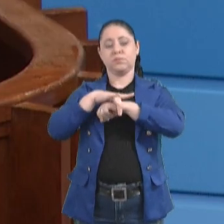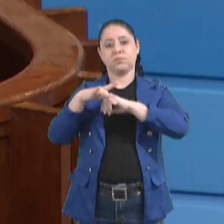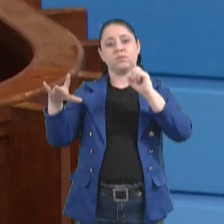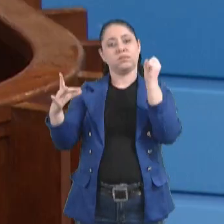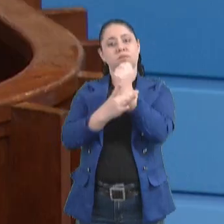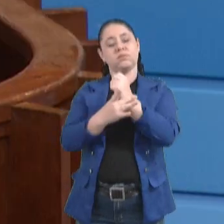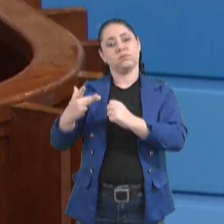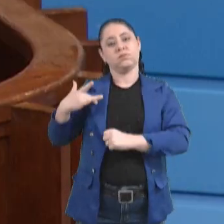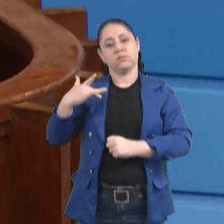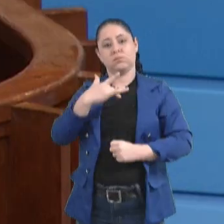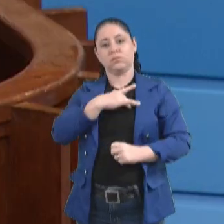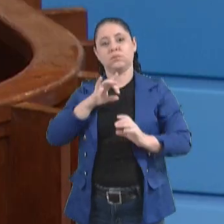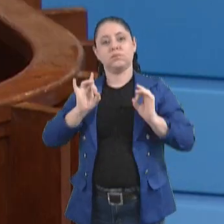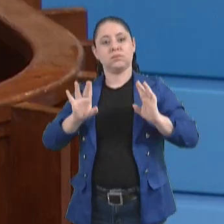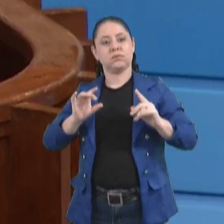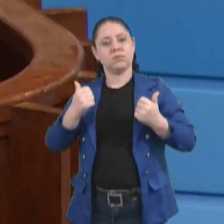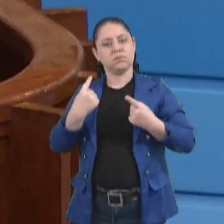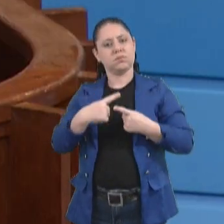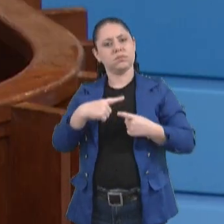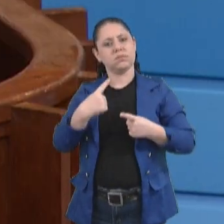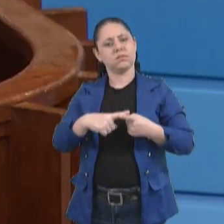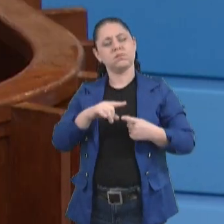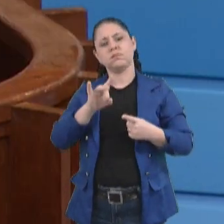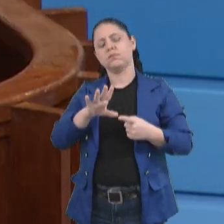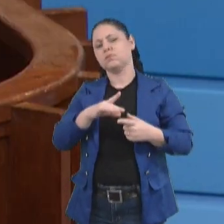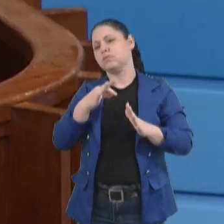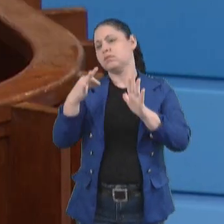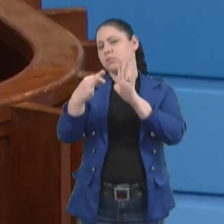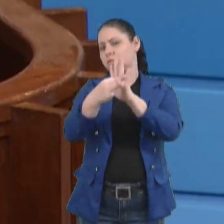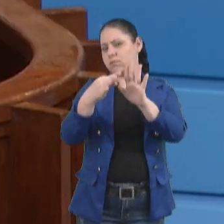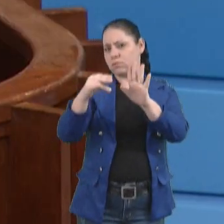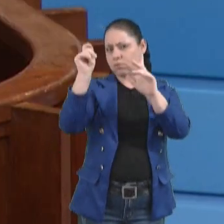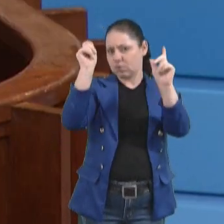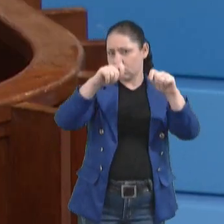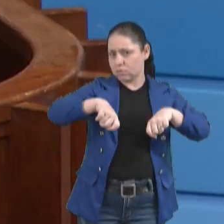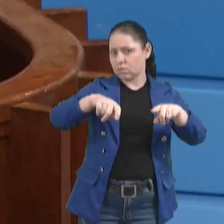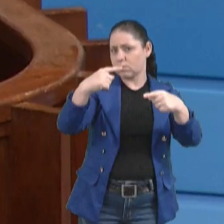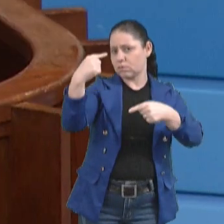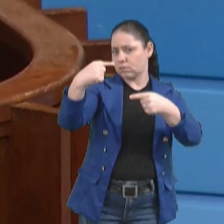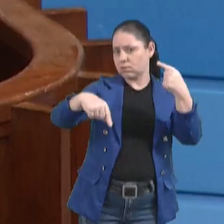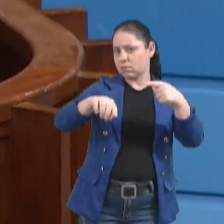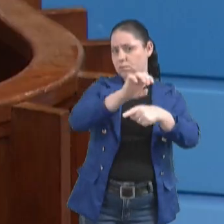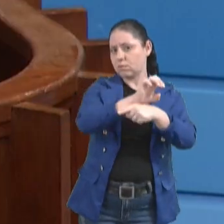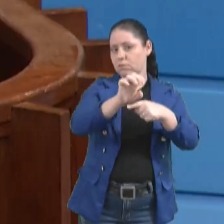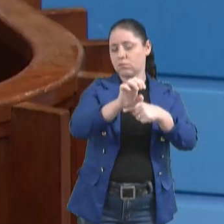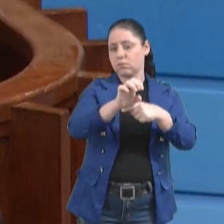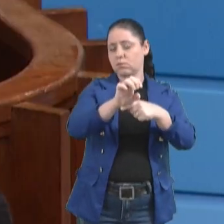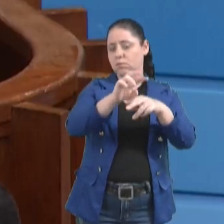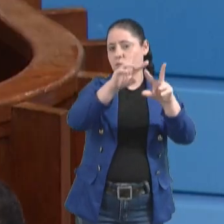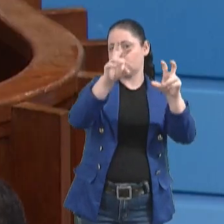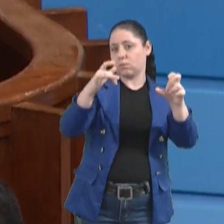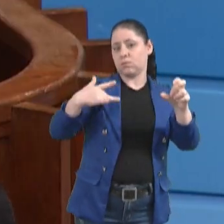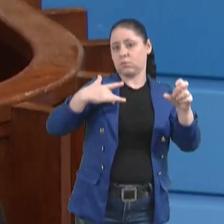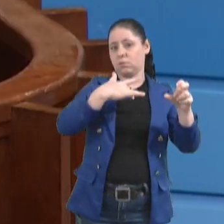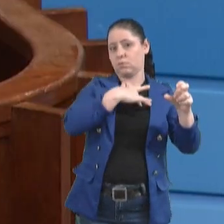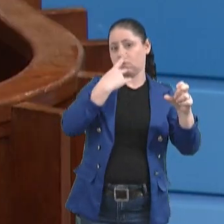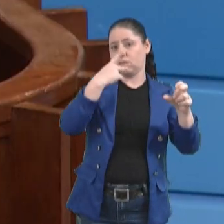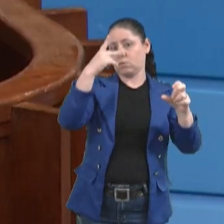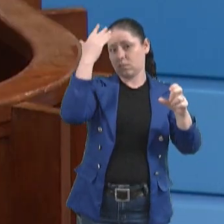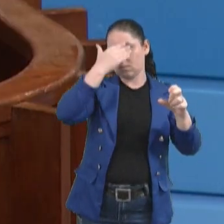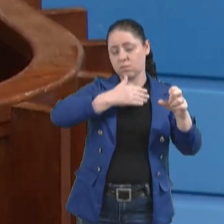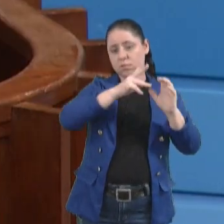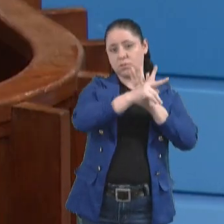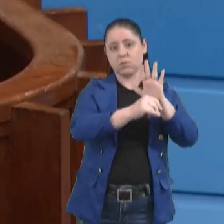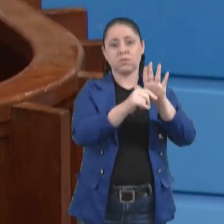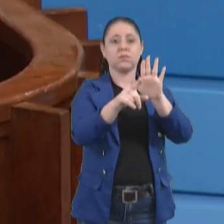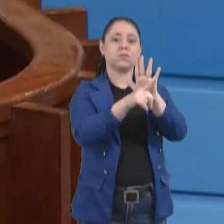defesa da saúde. Por que, senhor presidente, cito a competência concorrente dos estados para legislar em matéria de saúde face a esse